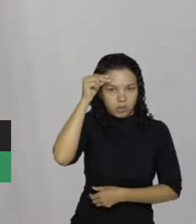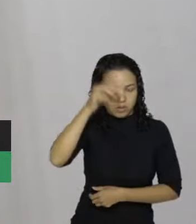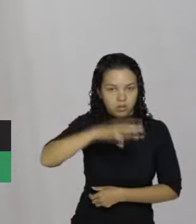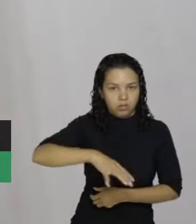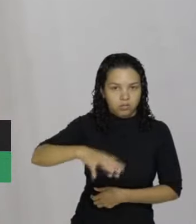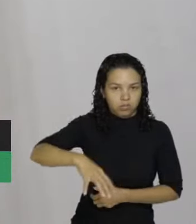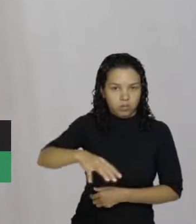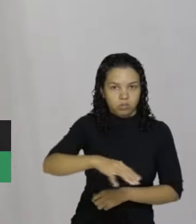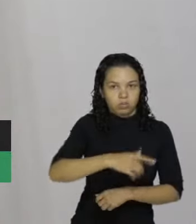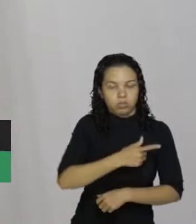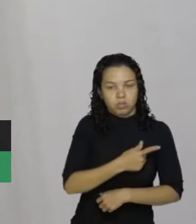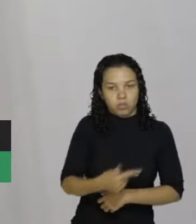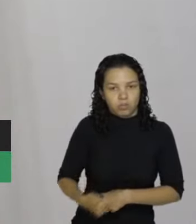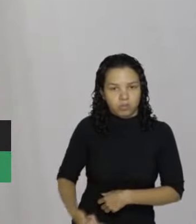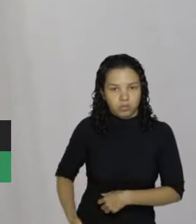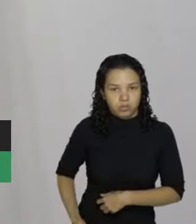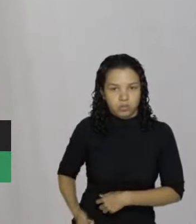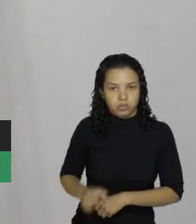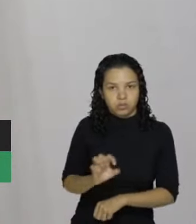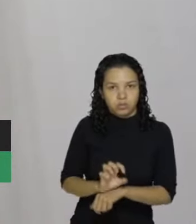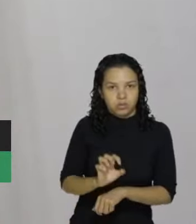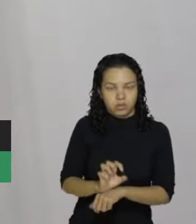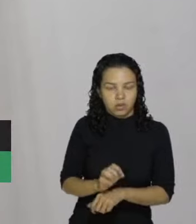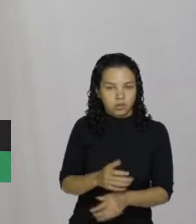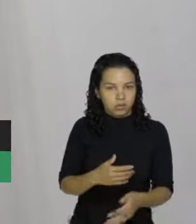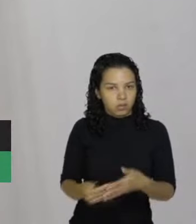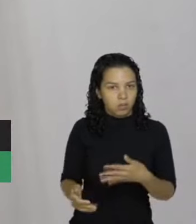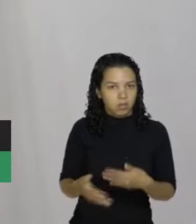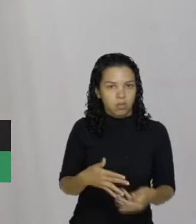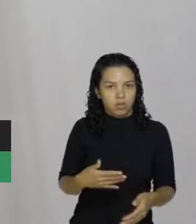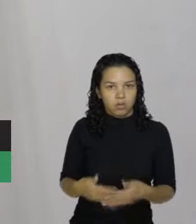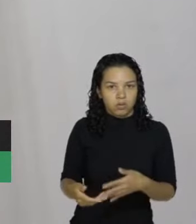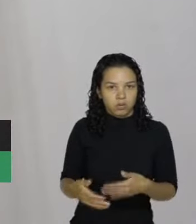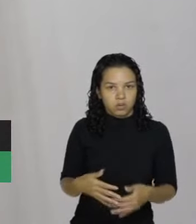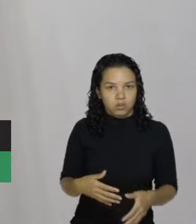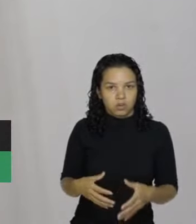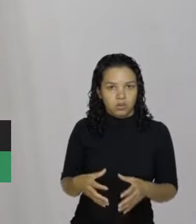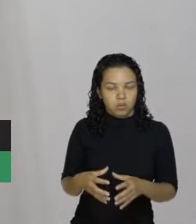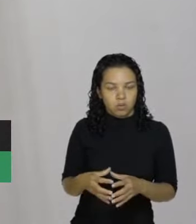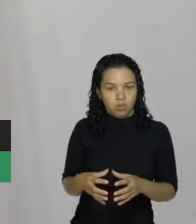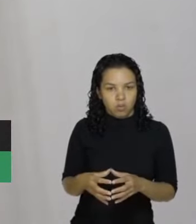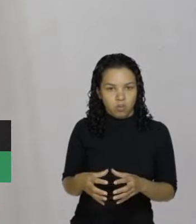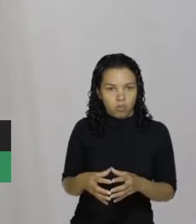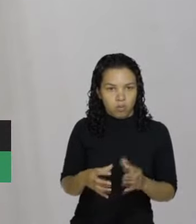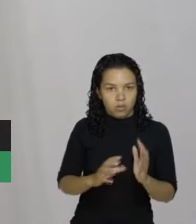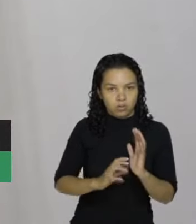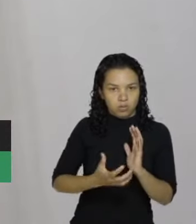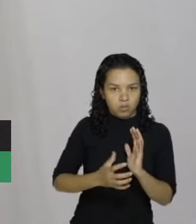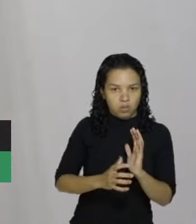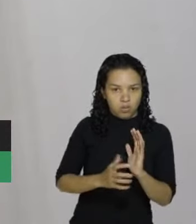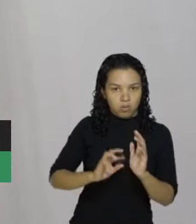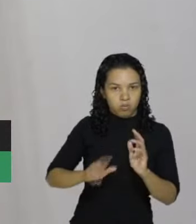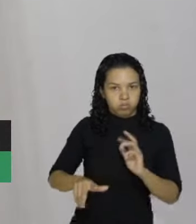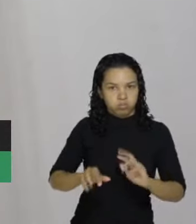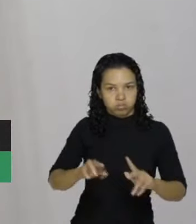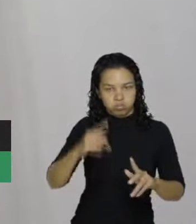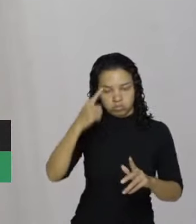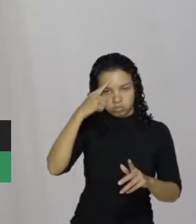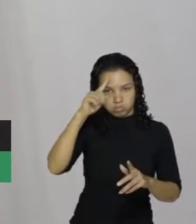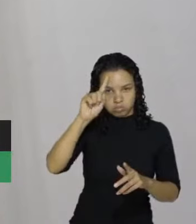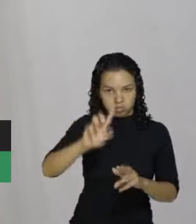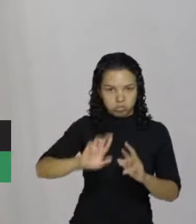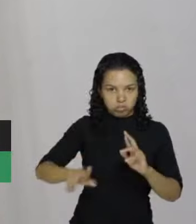do estado, independente de qualquer posição do ponto de vista partidário, do ponto de vista ideológico, mas fez